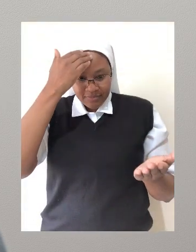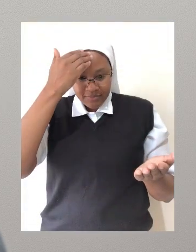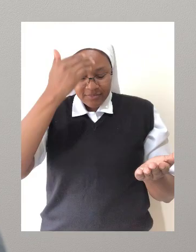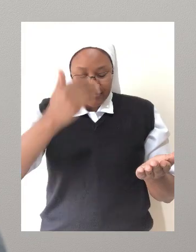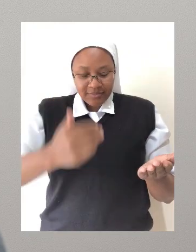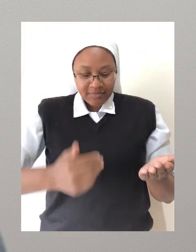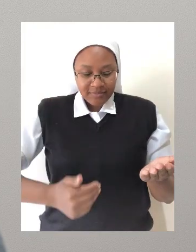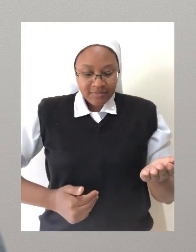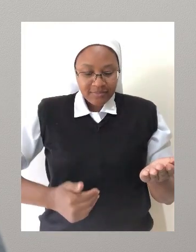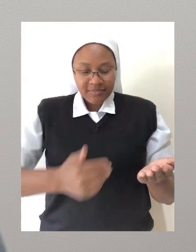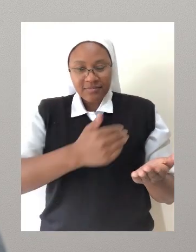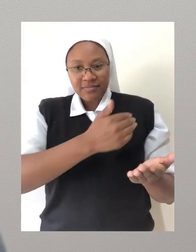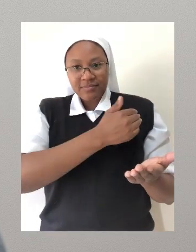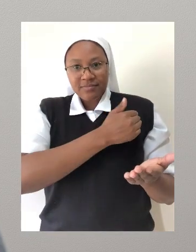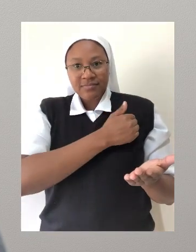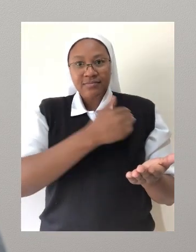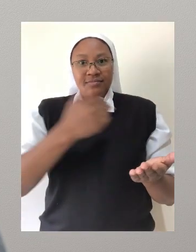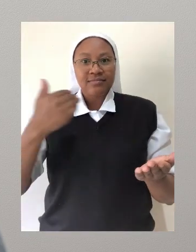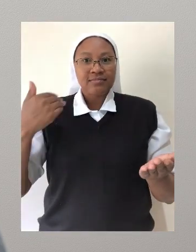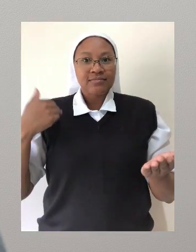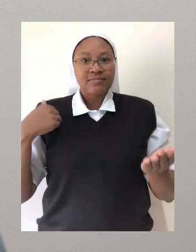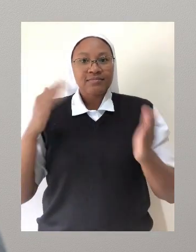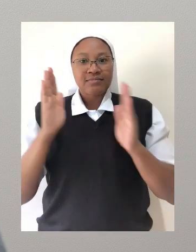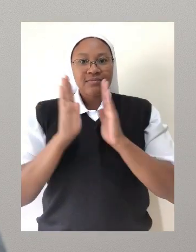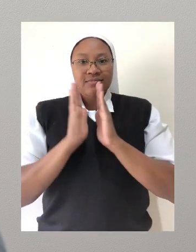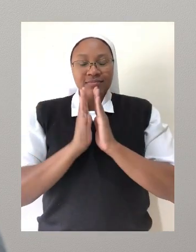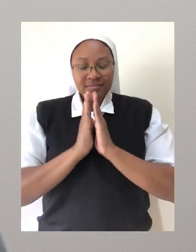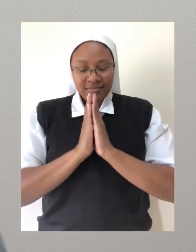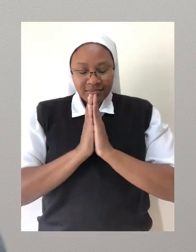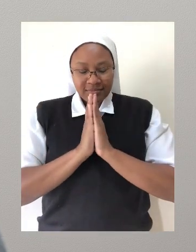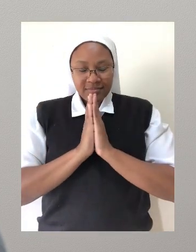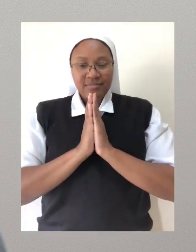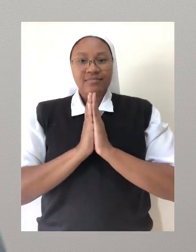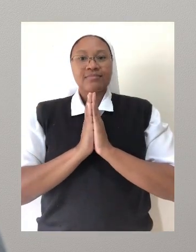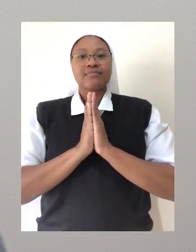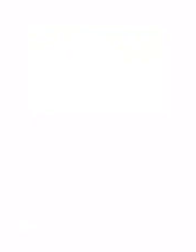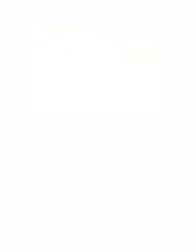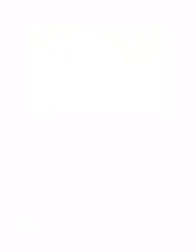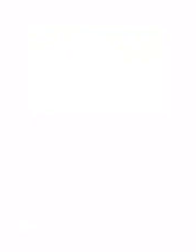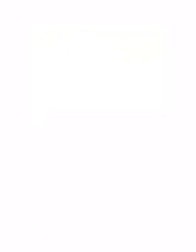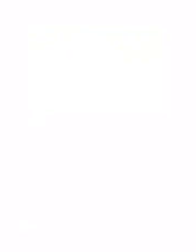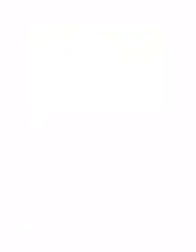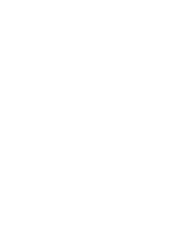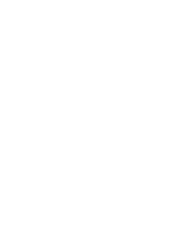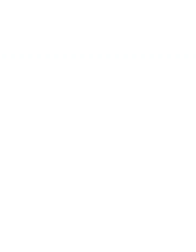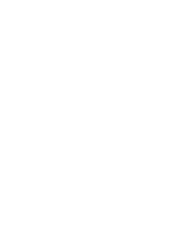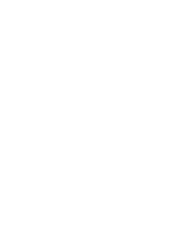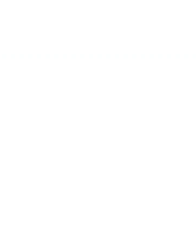Pai, Filho e Espírito Santo. Amém.